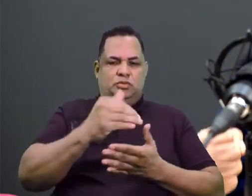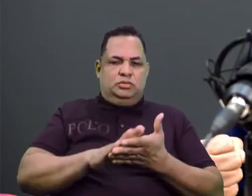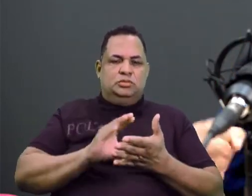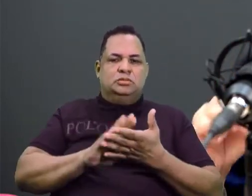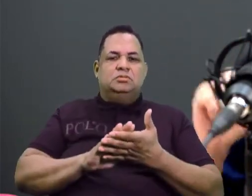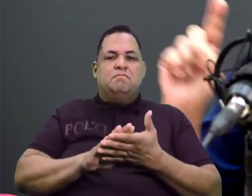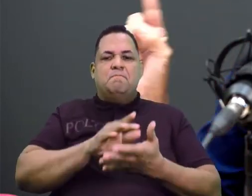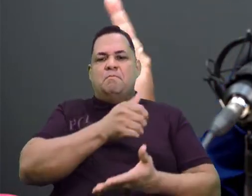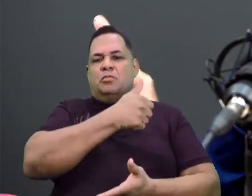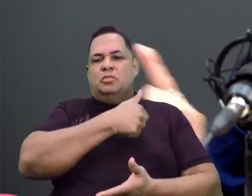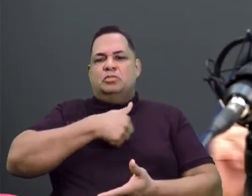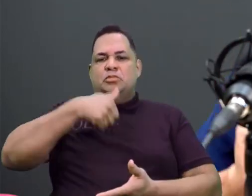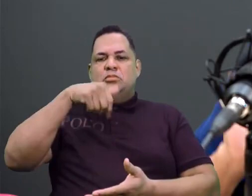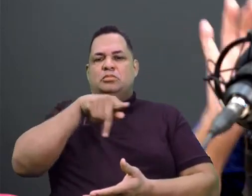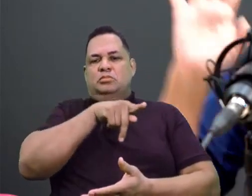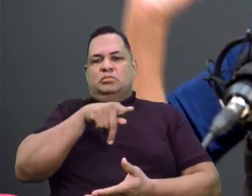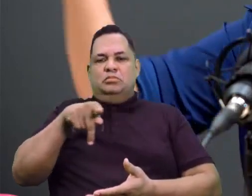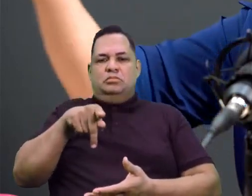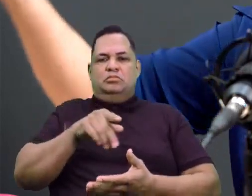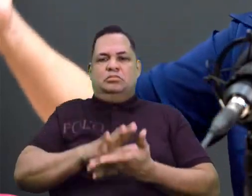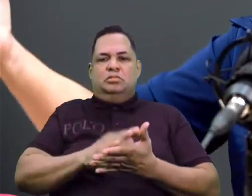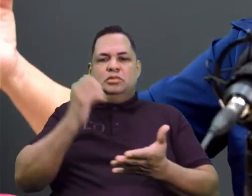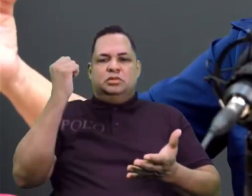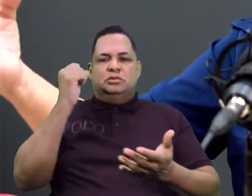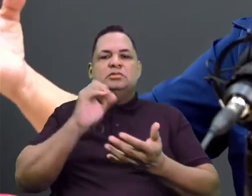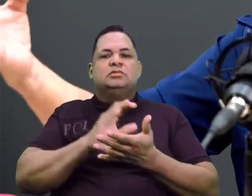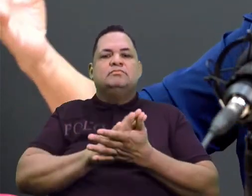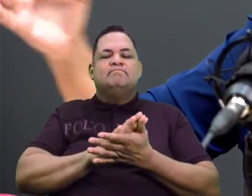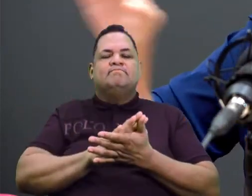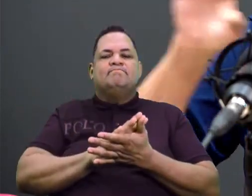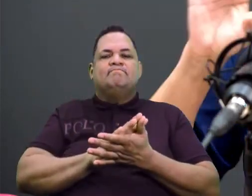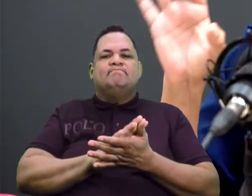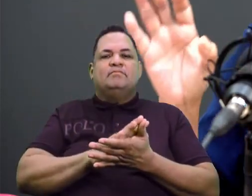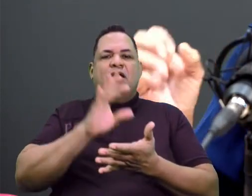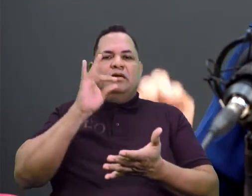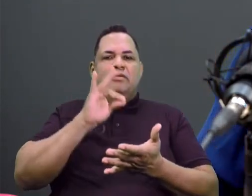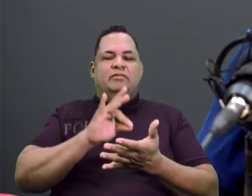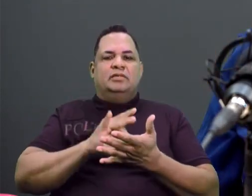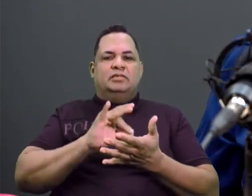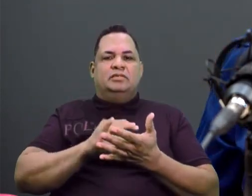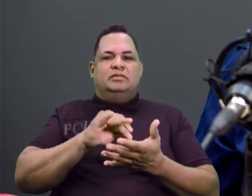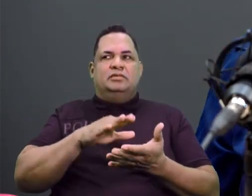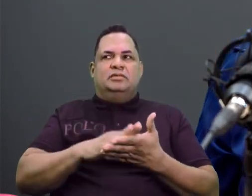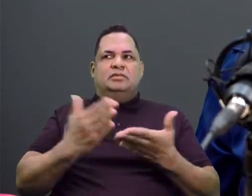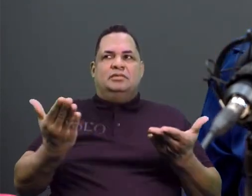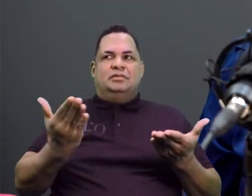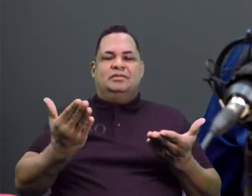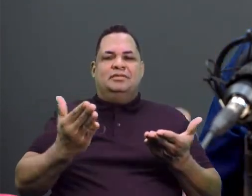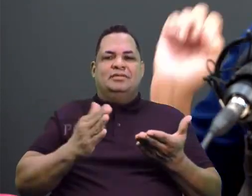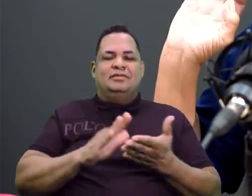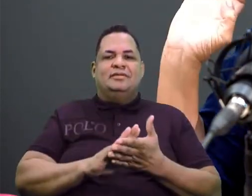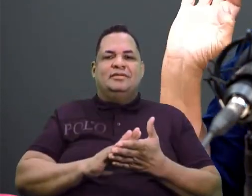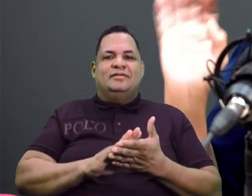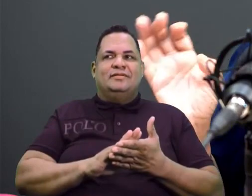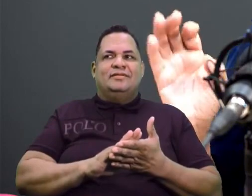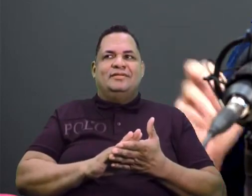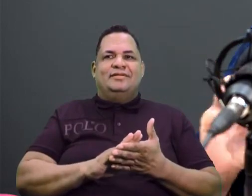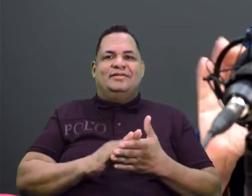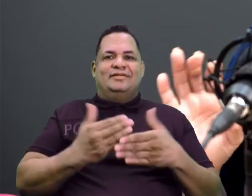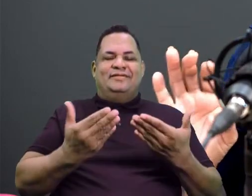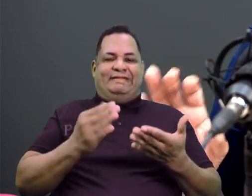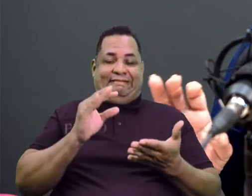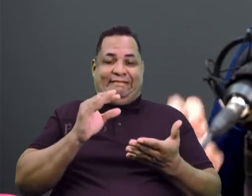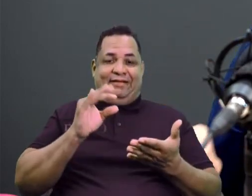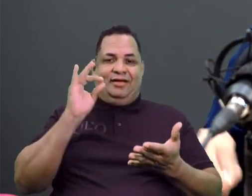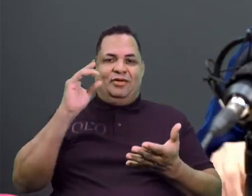curso aqui e conseguimos um fato inédito para fechar, tá? Para fechar aqui o papo. Já terminou? Então, o